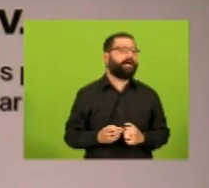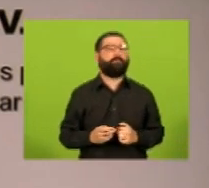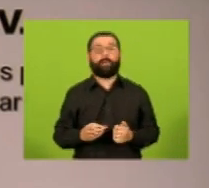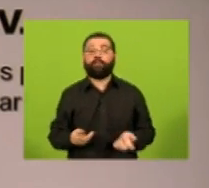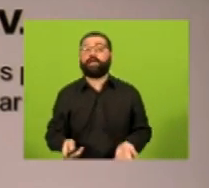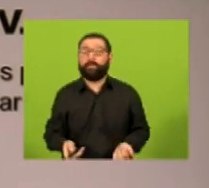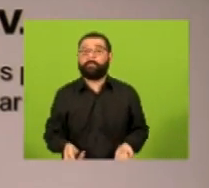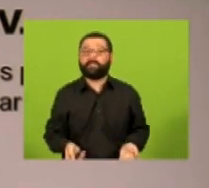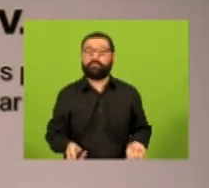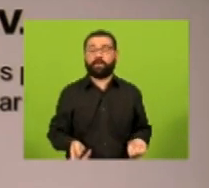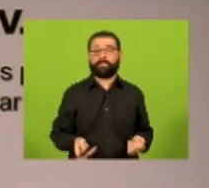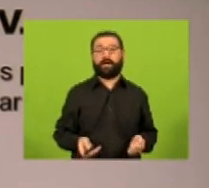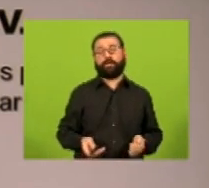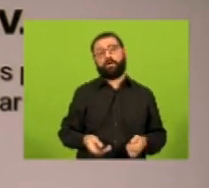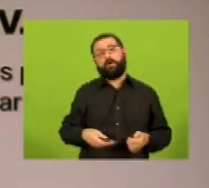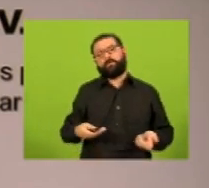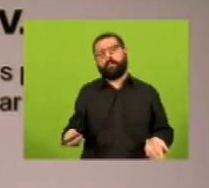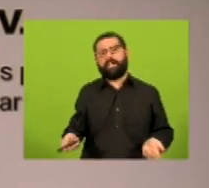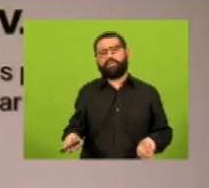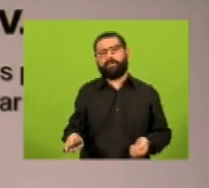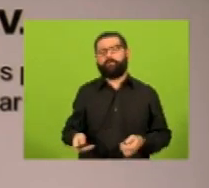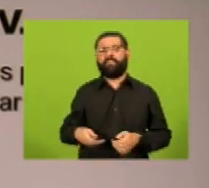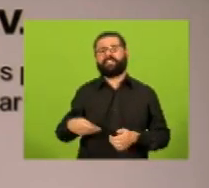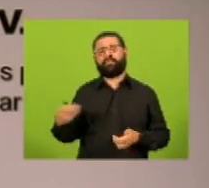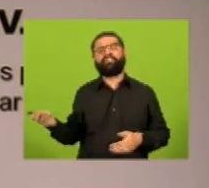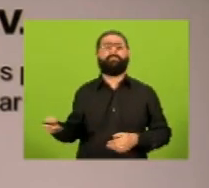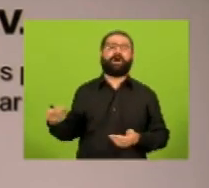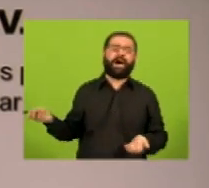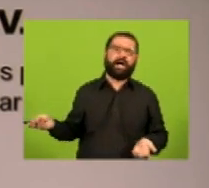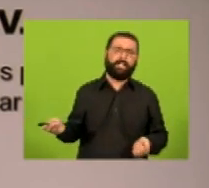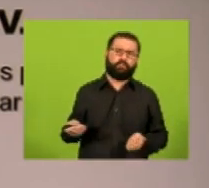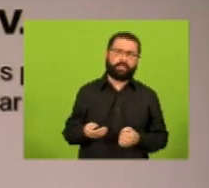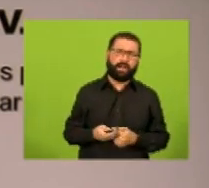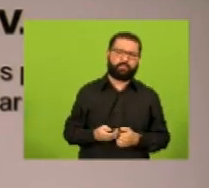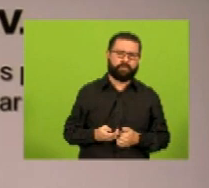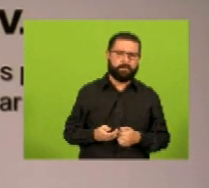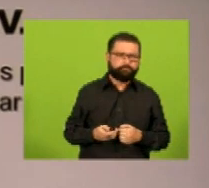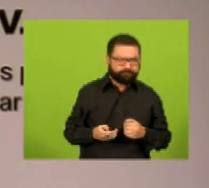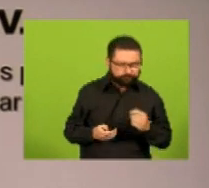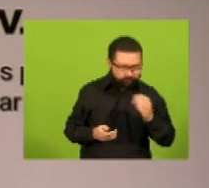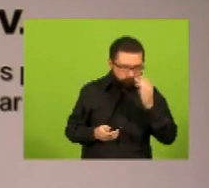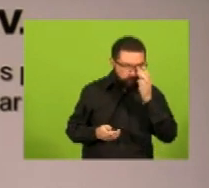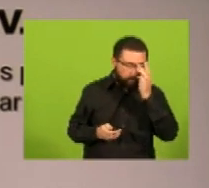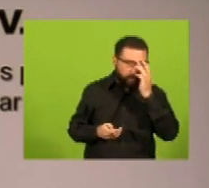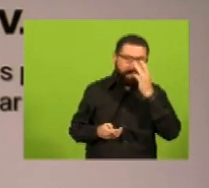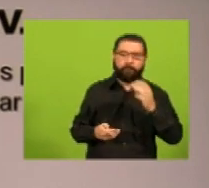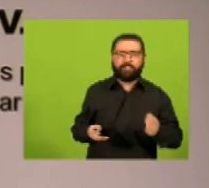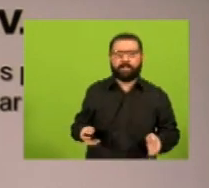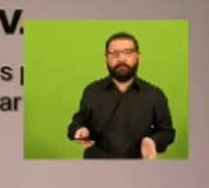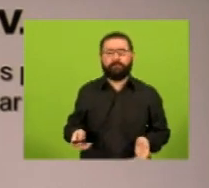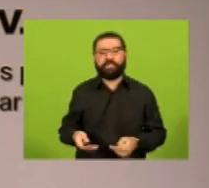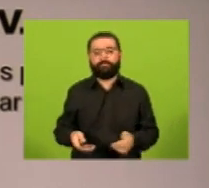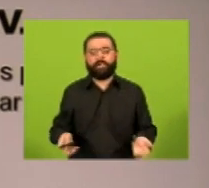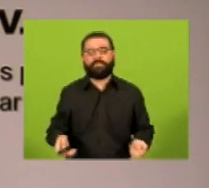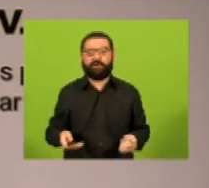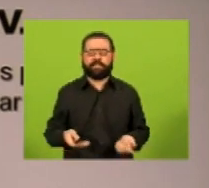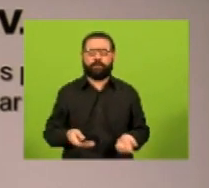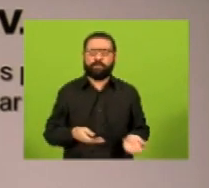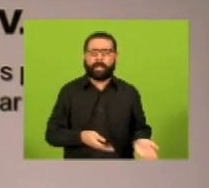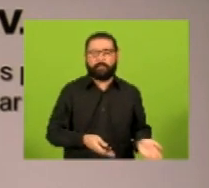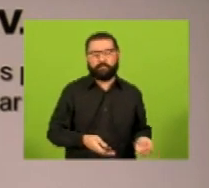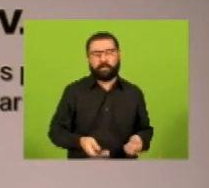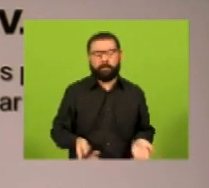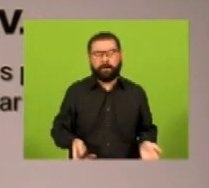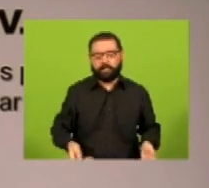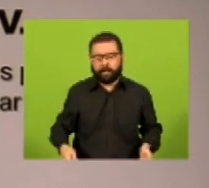O leque plano também é bastante utilizado, principalmente para pulverizadores de barra aí no caso, né? Mas também você pode fazer